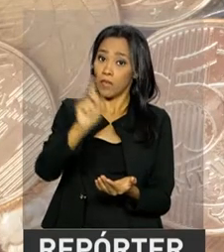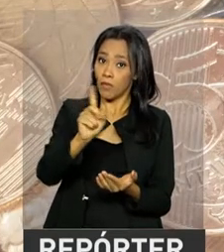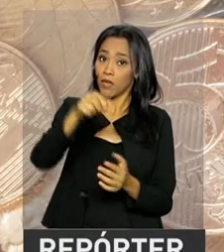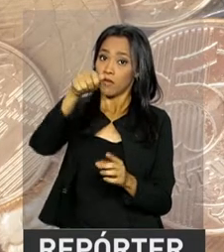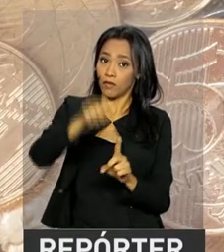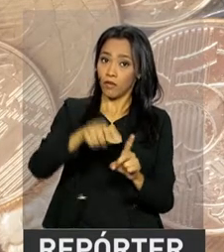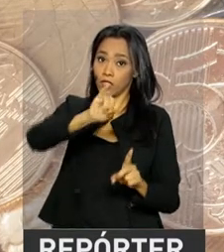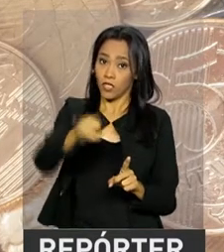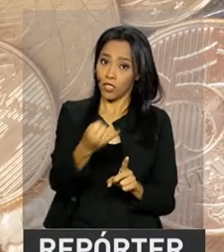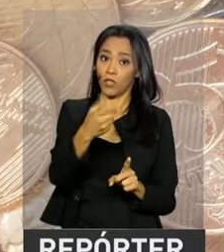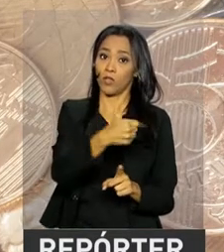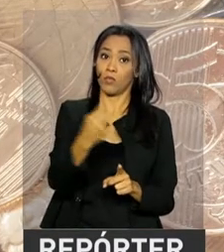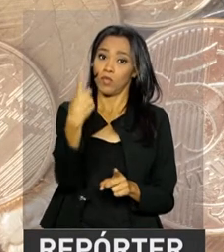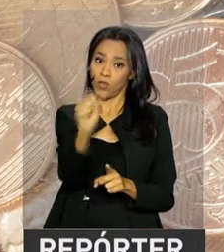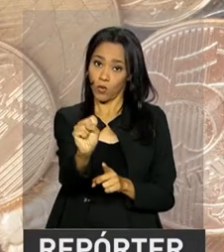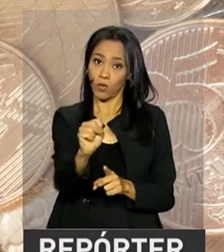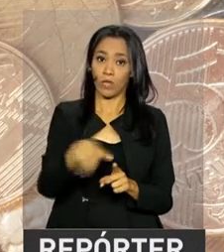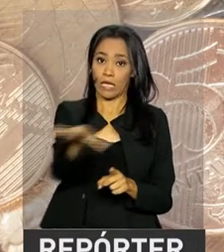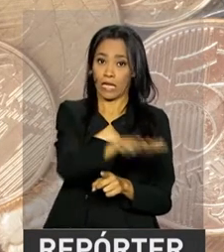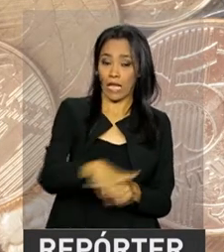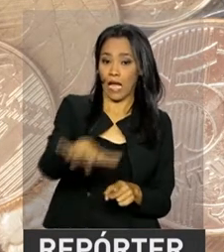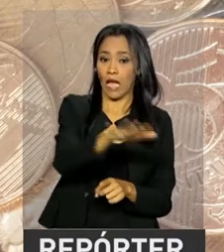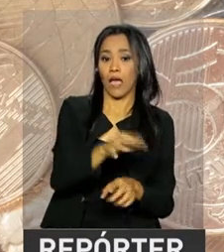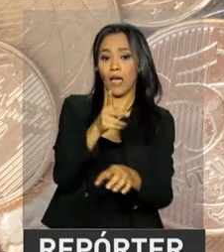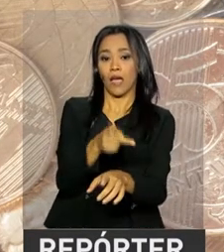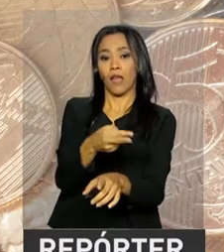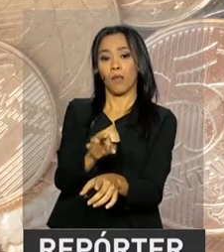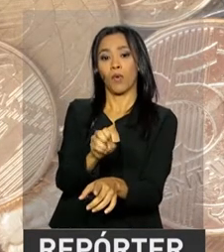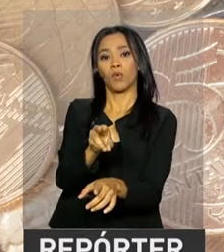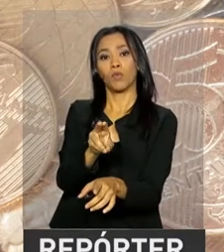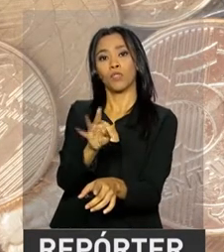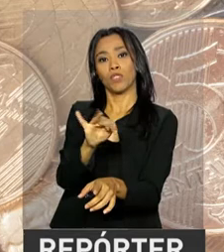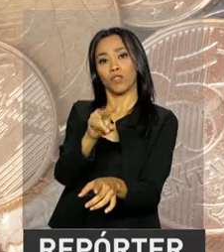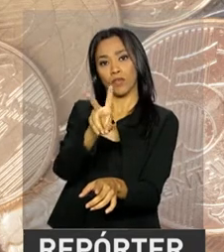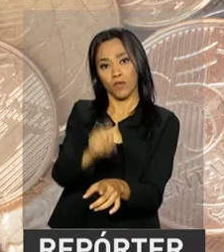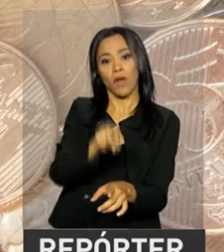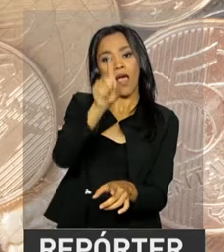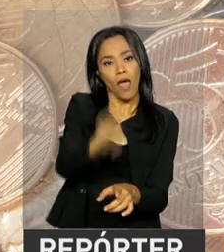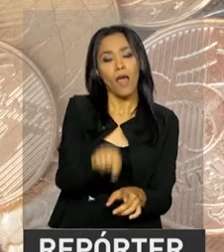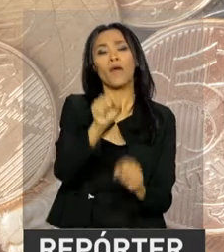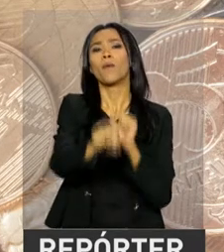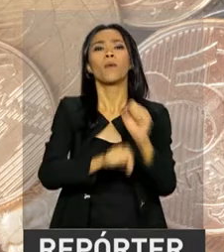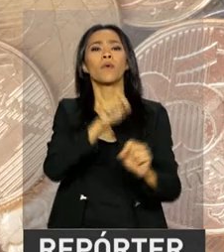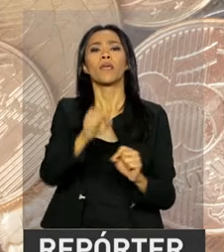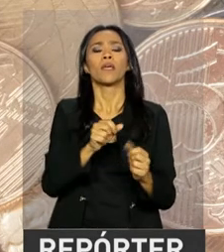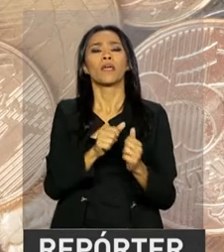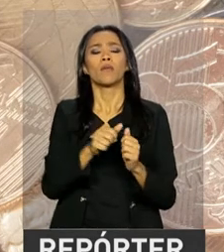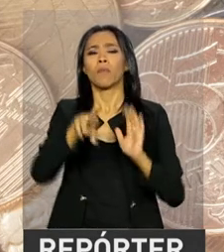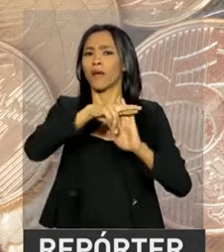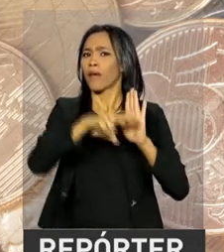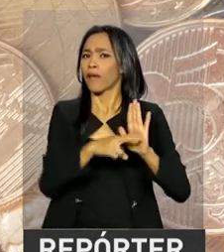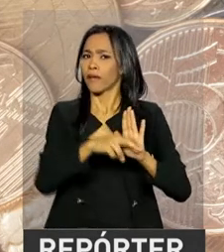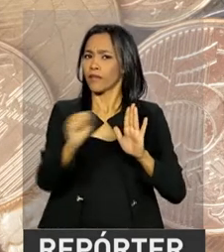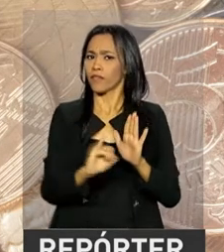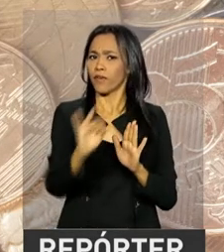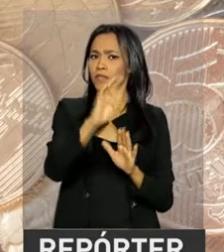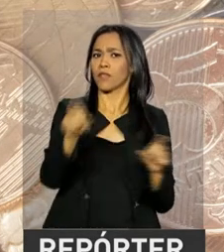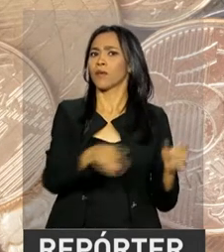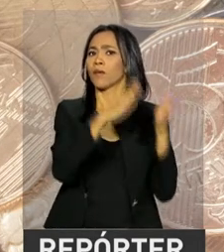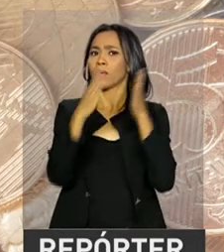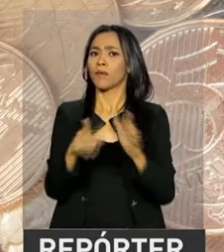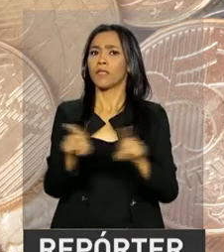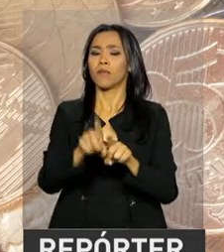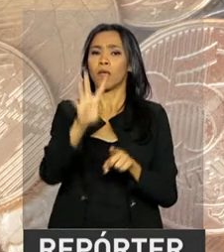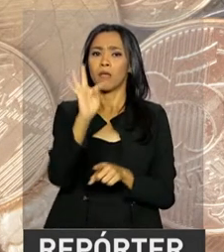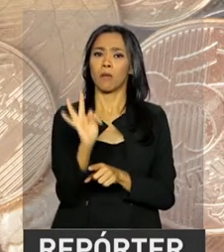do BNDES para o setor produtivo. Ela será composta pelo Índice Oficial de Inflação e por uma taxa de juros